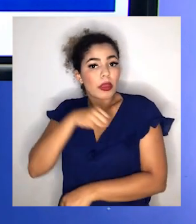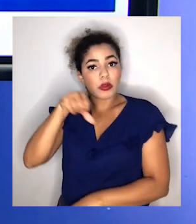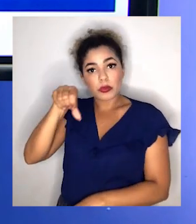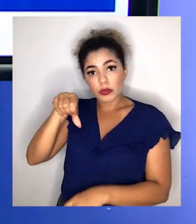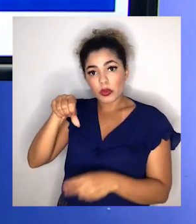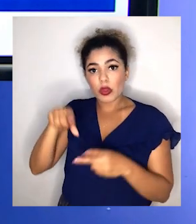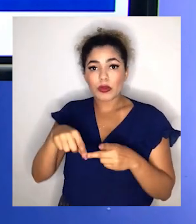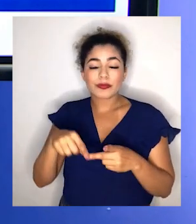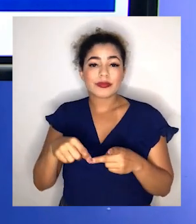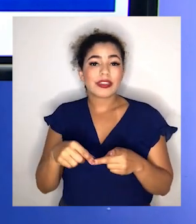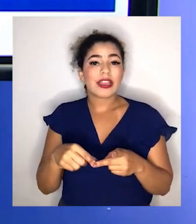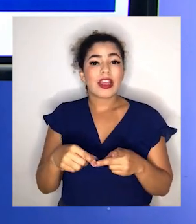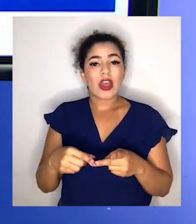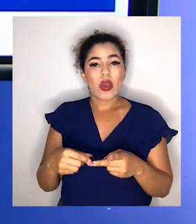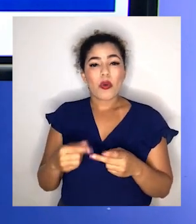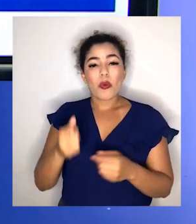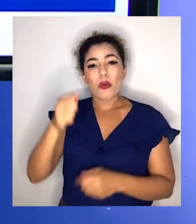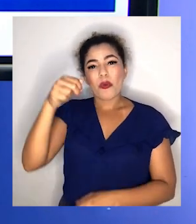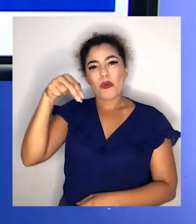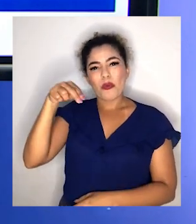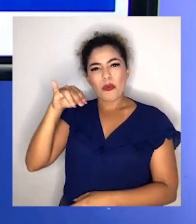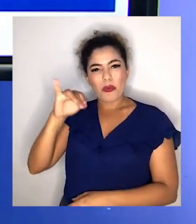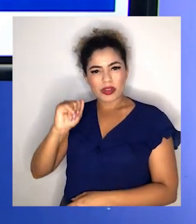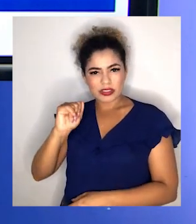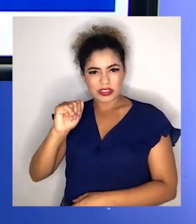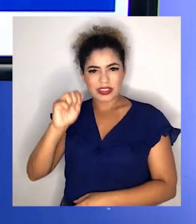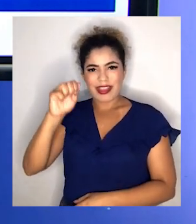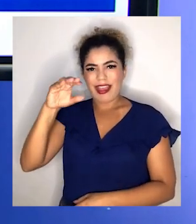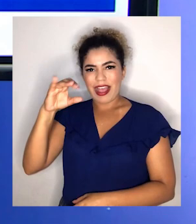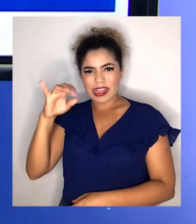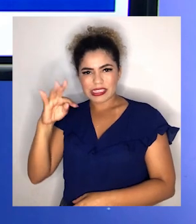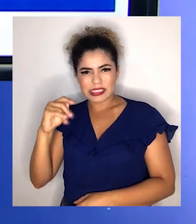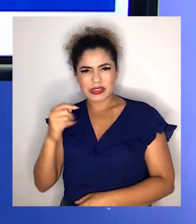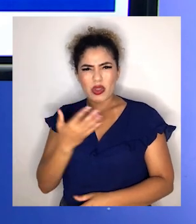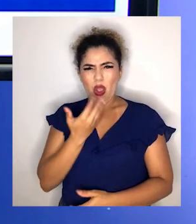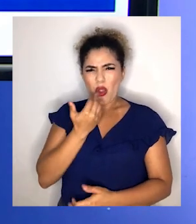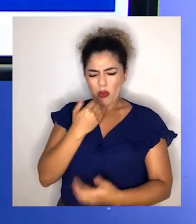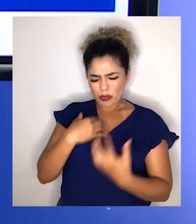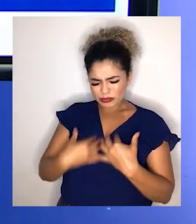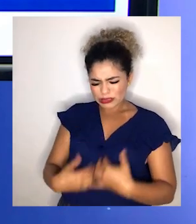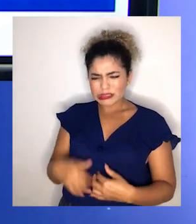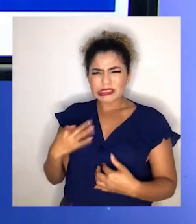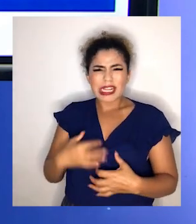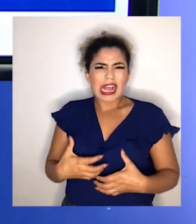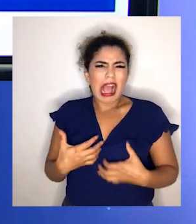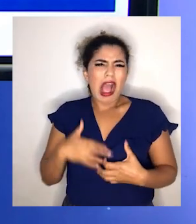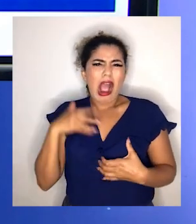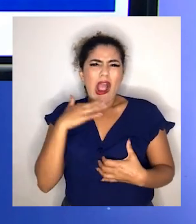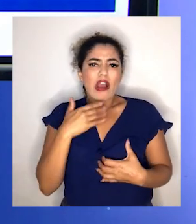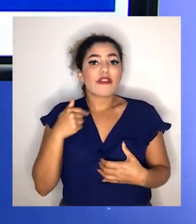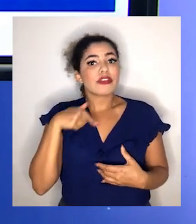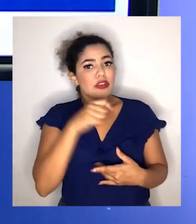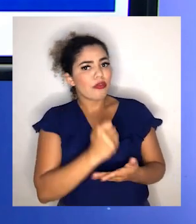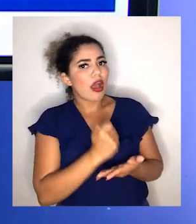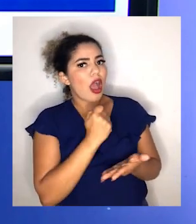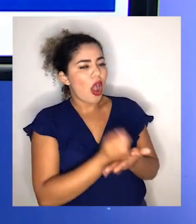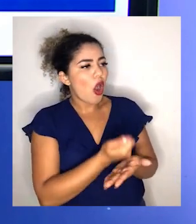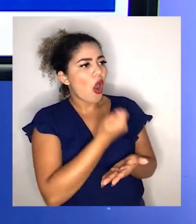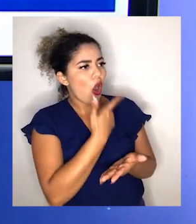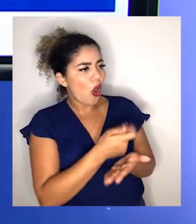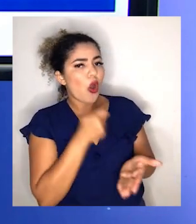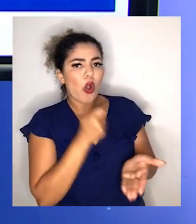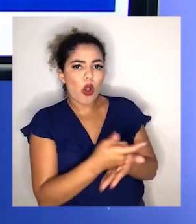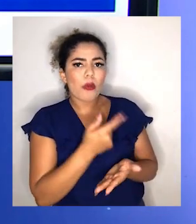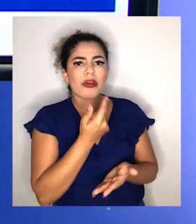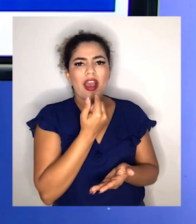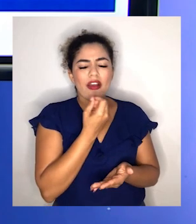9. O antiácido estomacal, você comeu alguma coisa que fez mal, já deu aquela queimação, você não vai na farmácia, eles não te